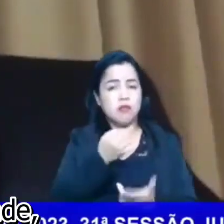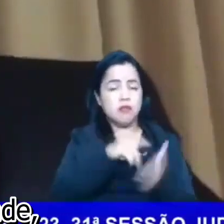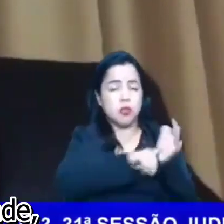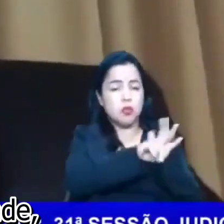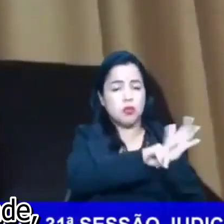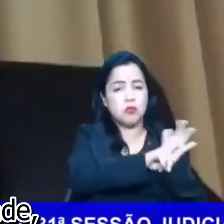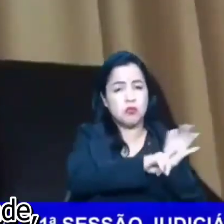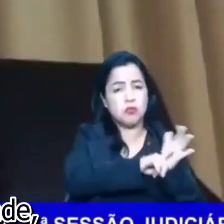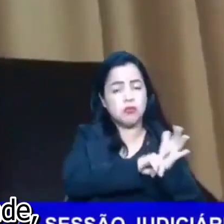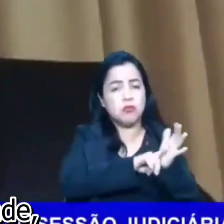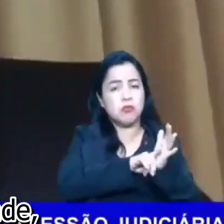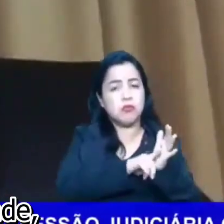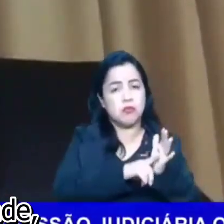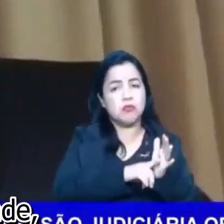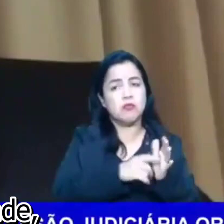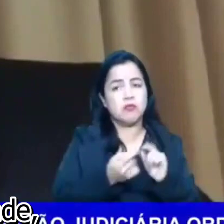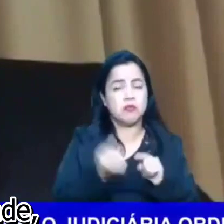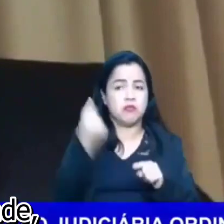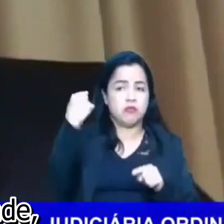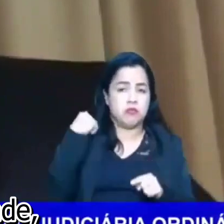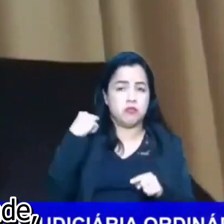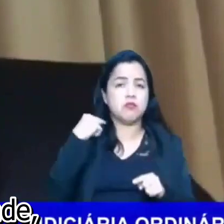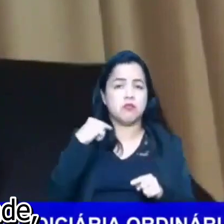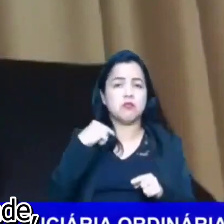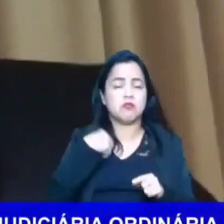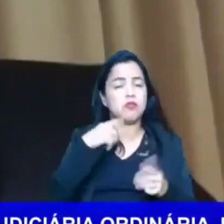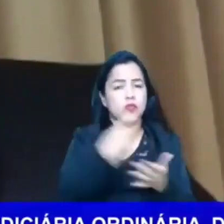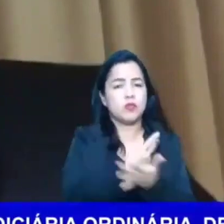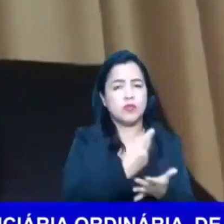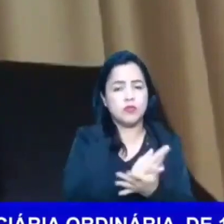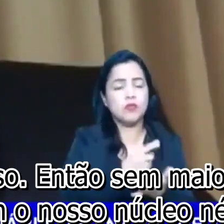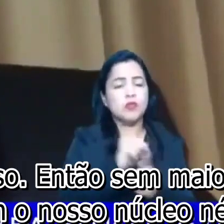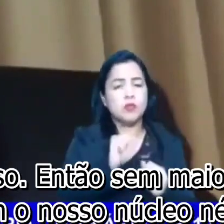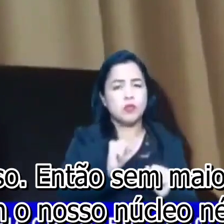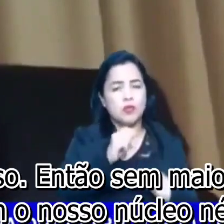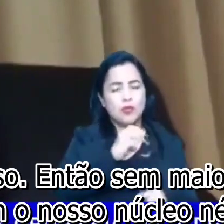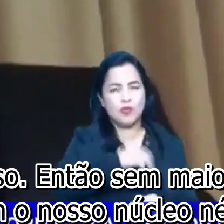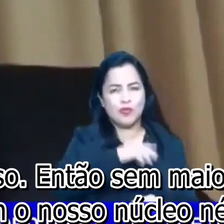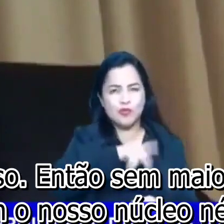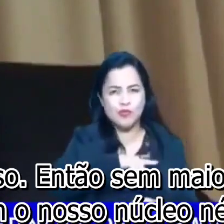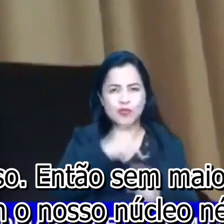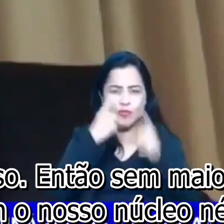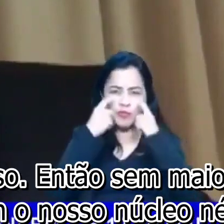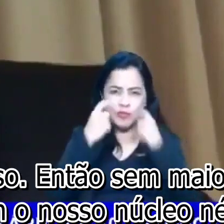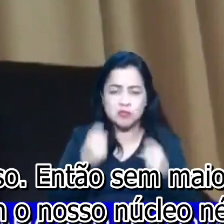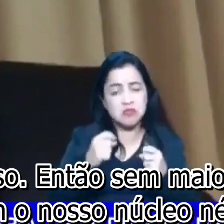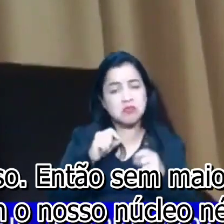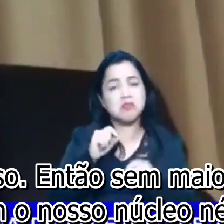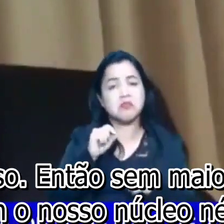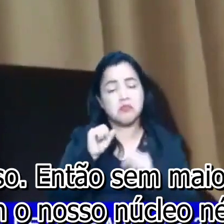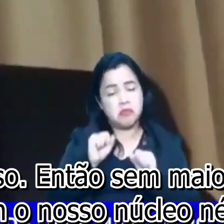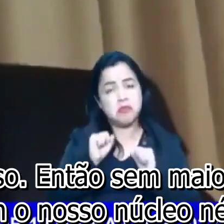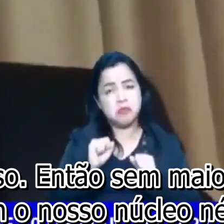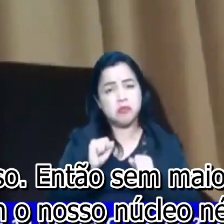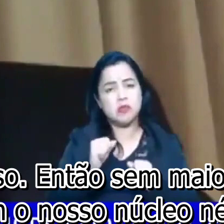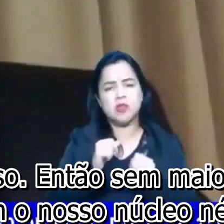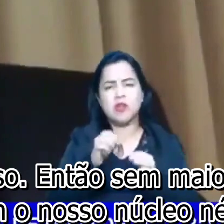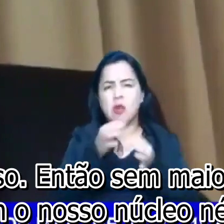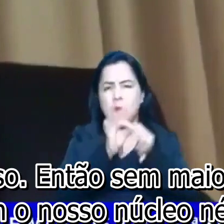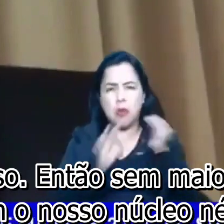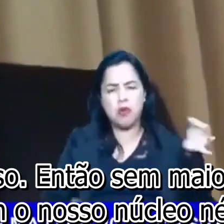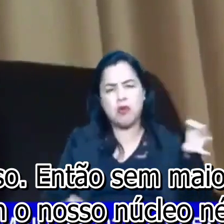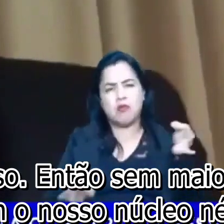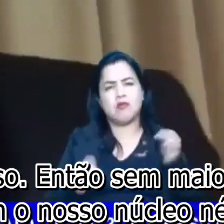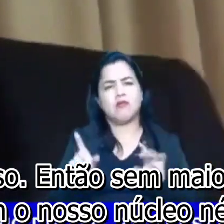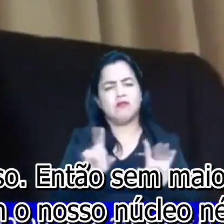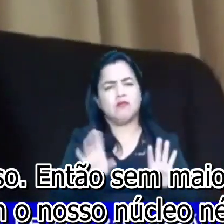apuração posterior para aferir improbidade, é possível que o Ministério Público ou o interessado faça isso. Então, sem maiores delongas,